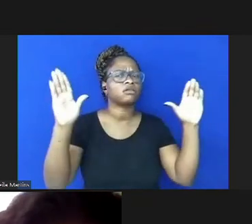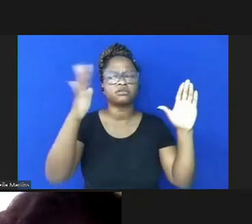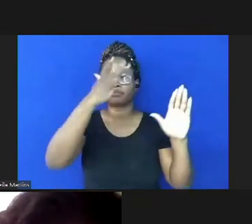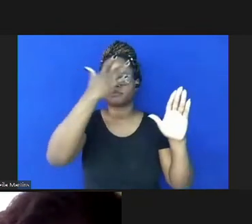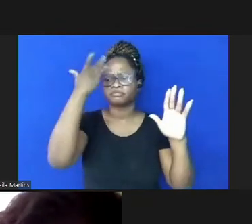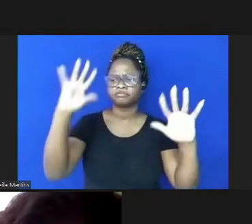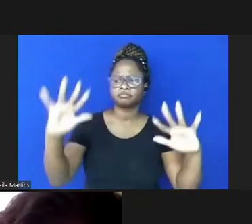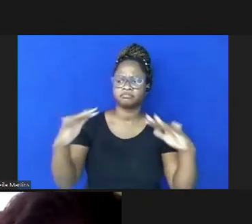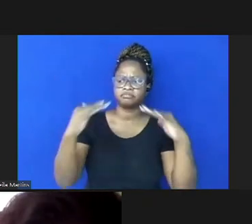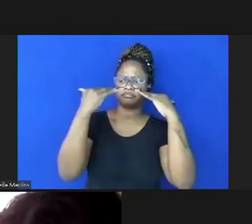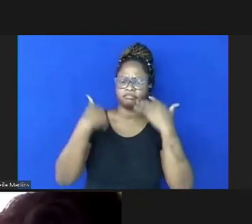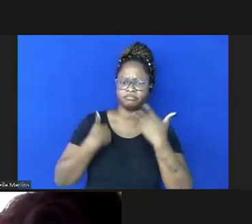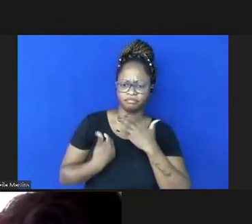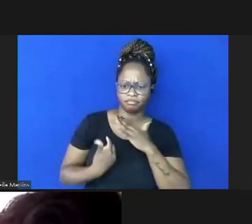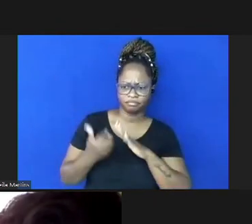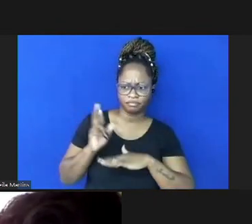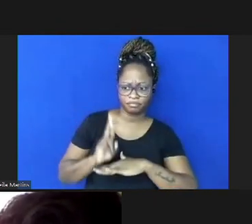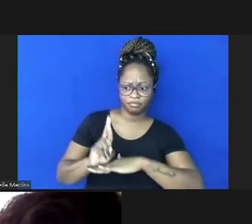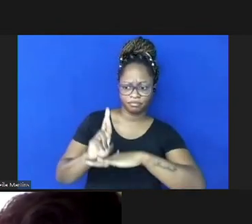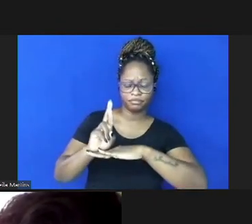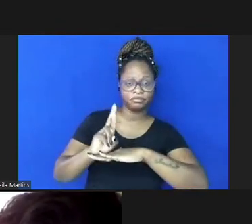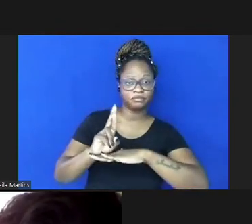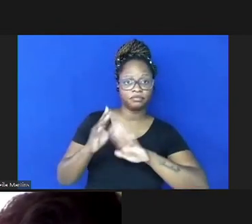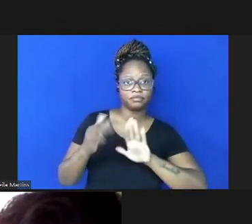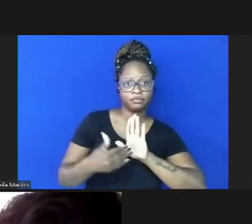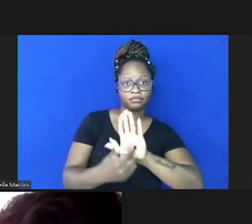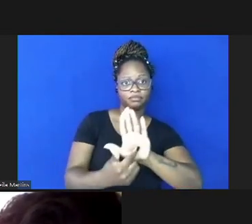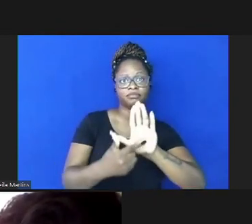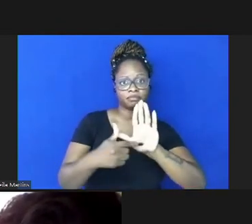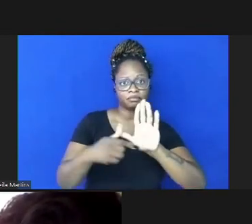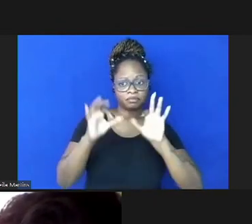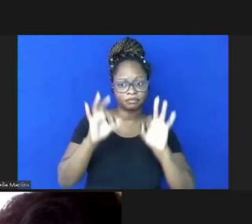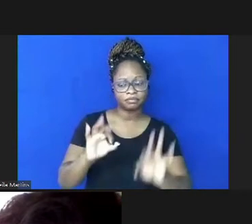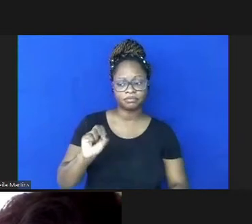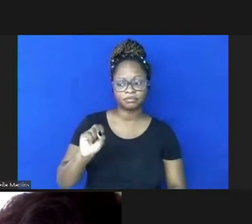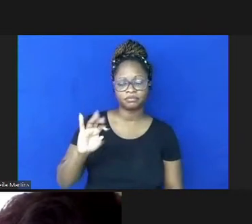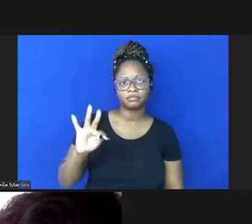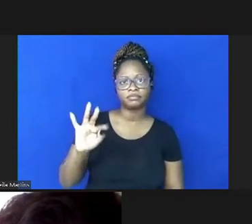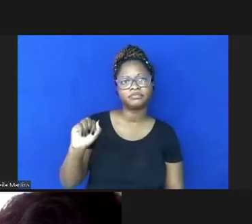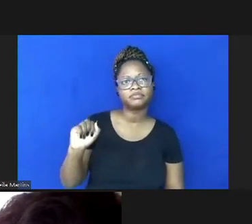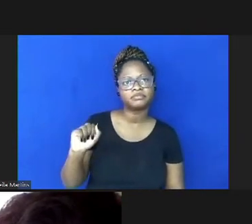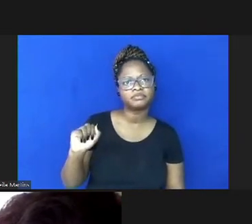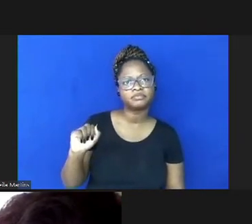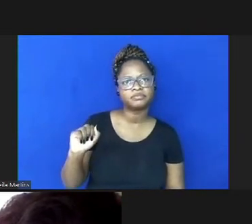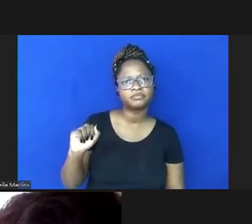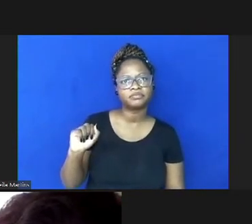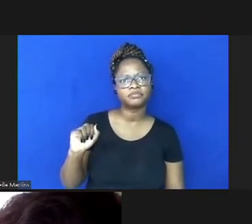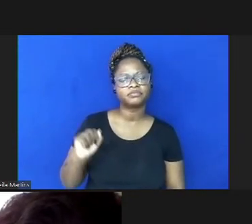uma representação sistêmica do corpo humano?